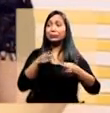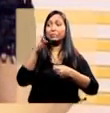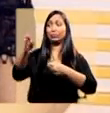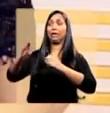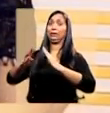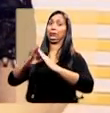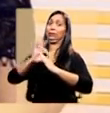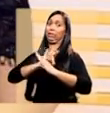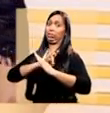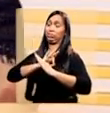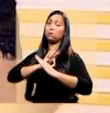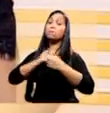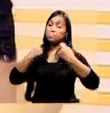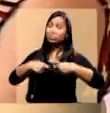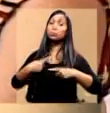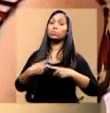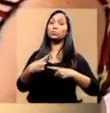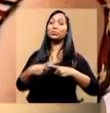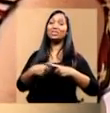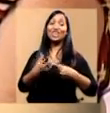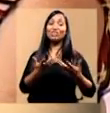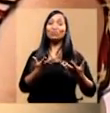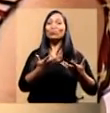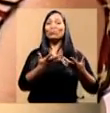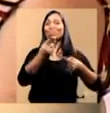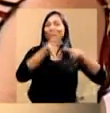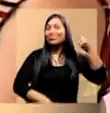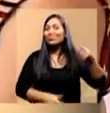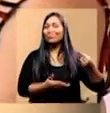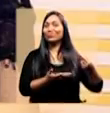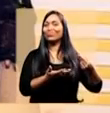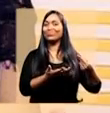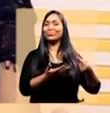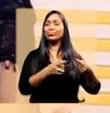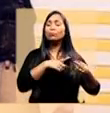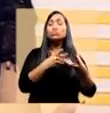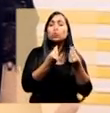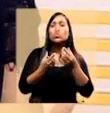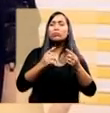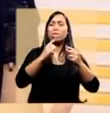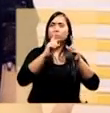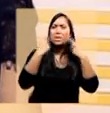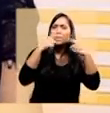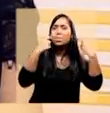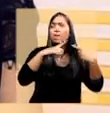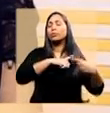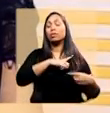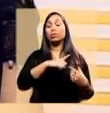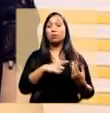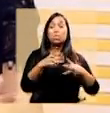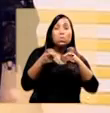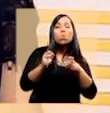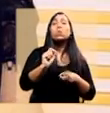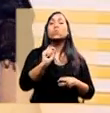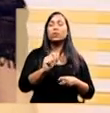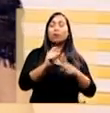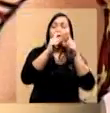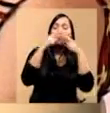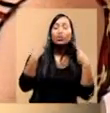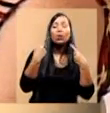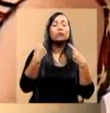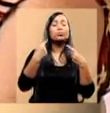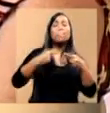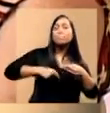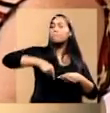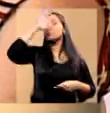que ir na delegacia. Tem que ir na delegacia, né? Precisa, porque foge do controle. Entendi. Porque está tendo muitas agressões. Eu vejo que a pior agressão